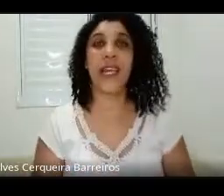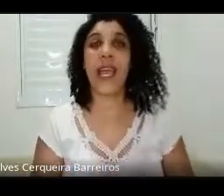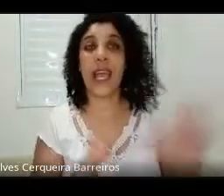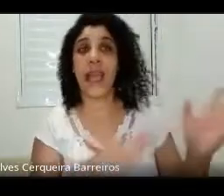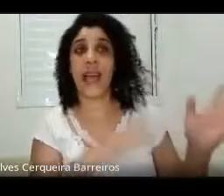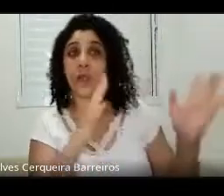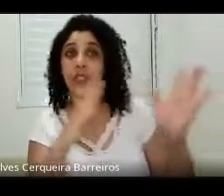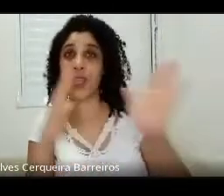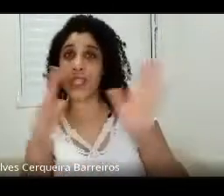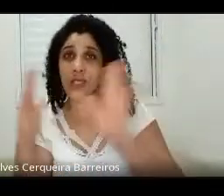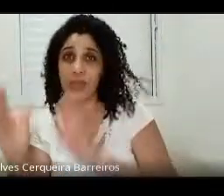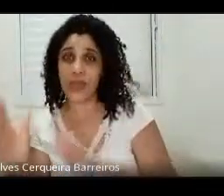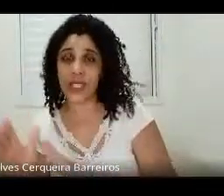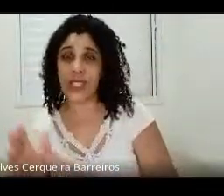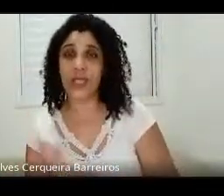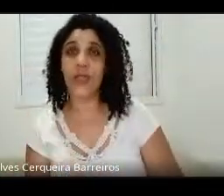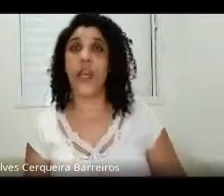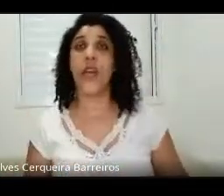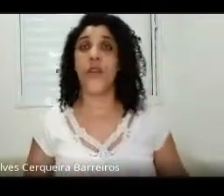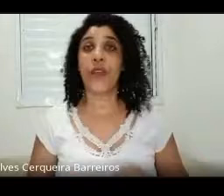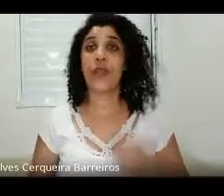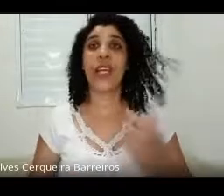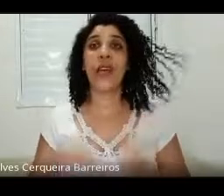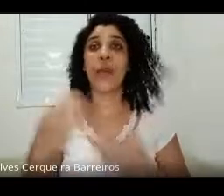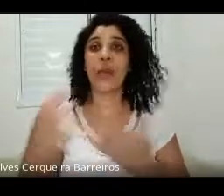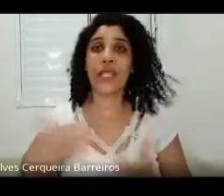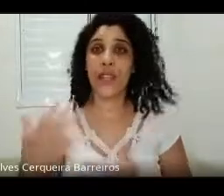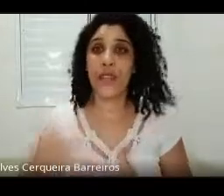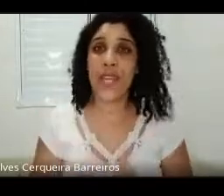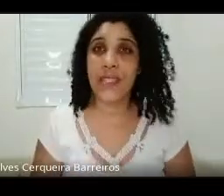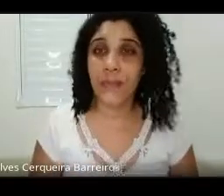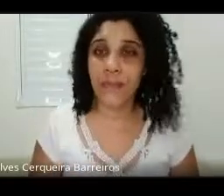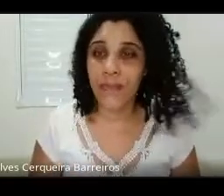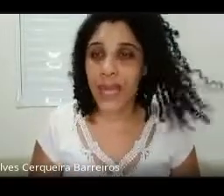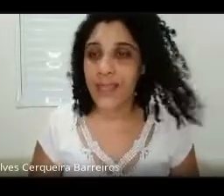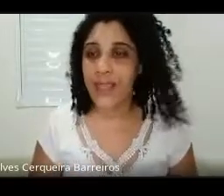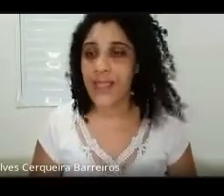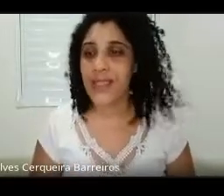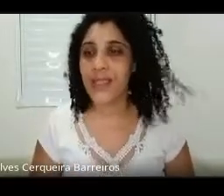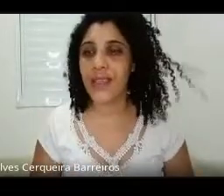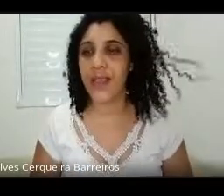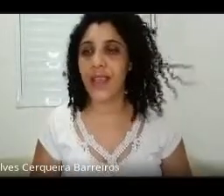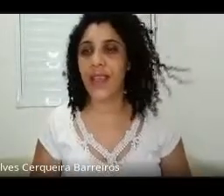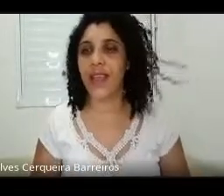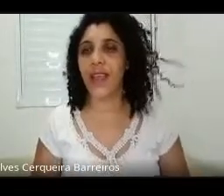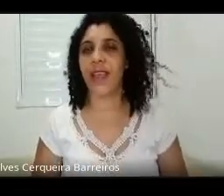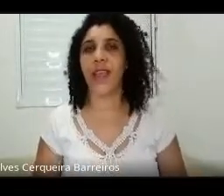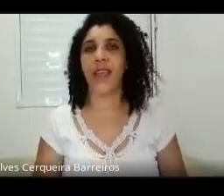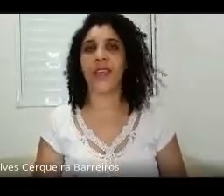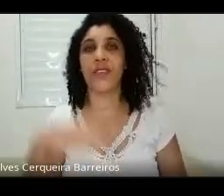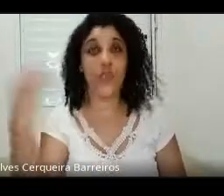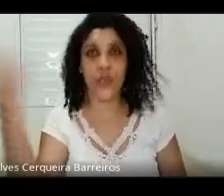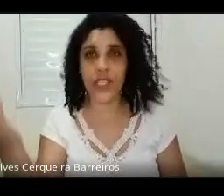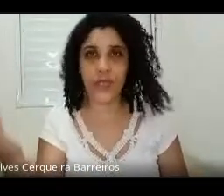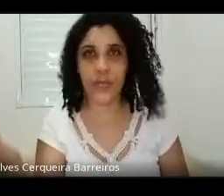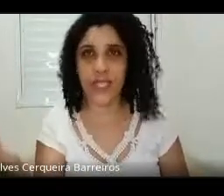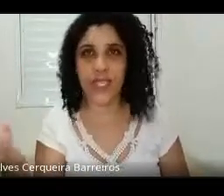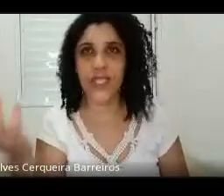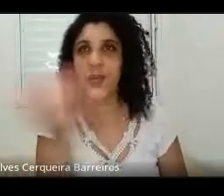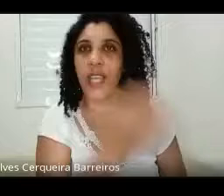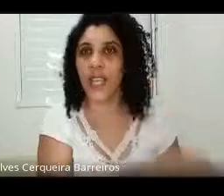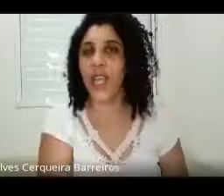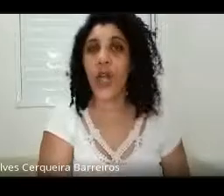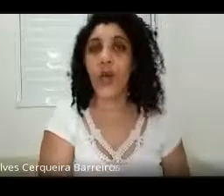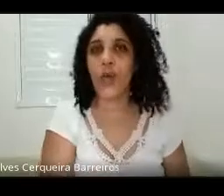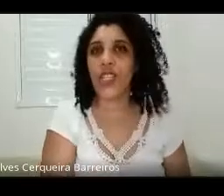portuguesa, as modificações que aconteceram fez com que a língua portuguesa ela ficasse mais difícil, vamos dizer